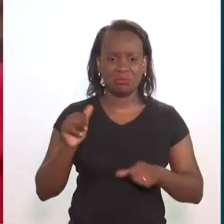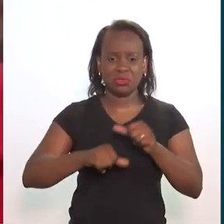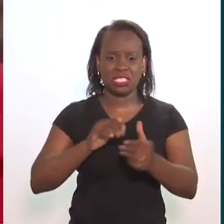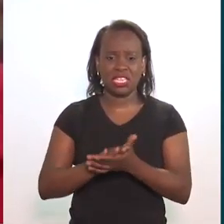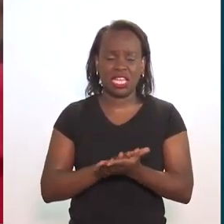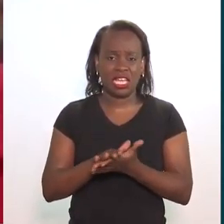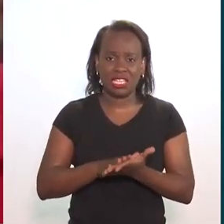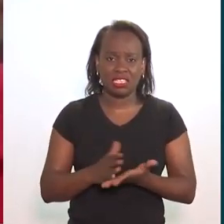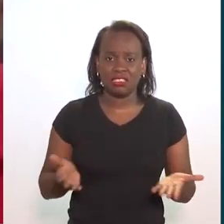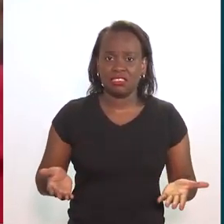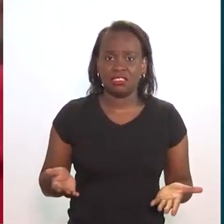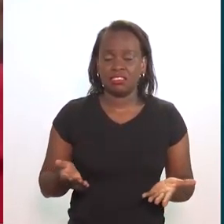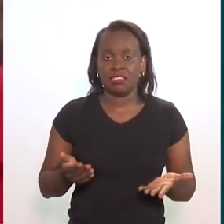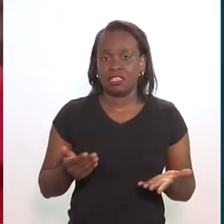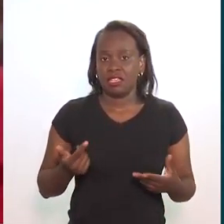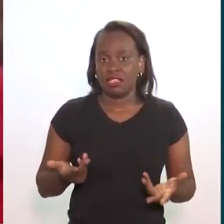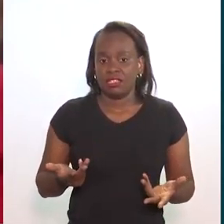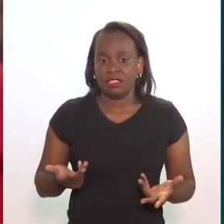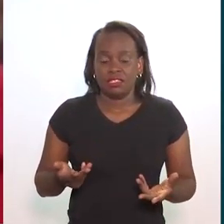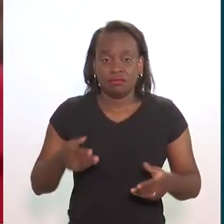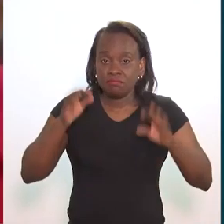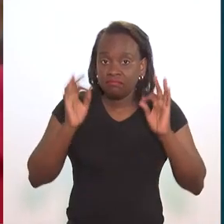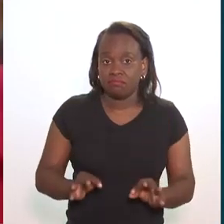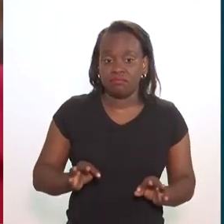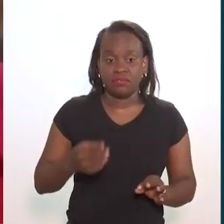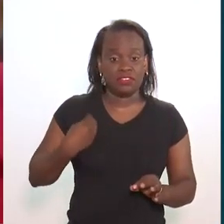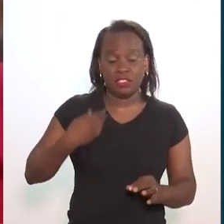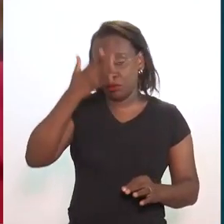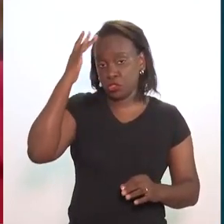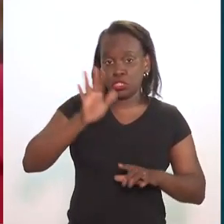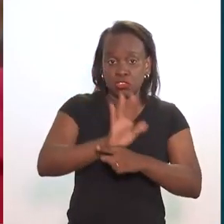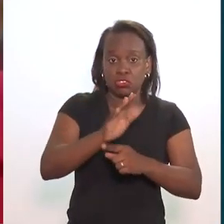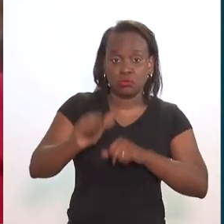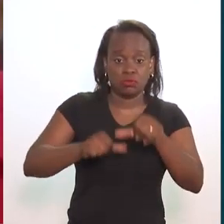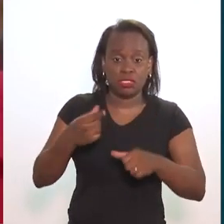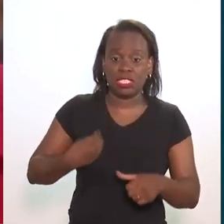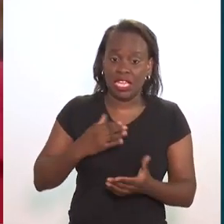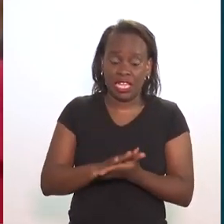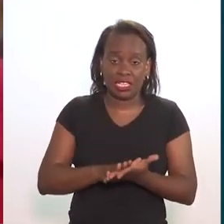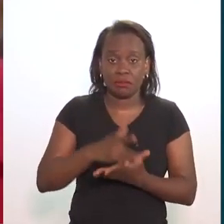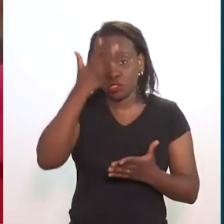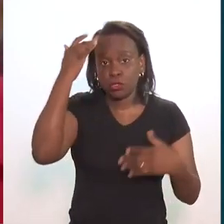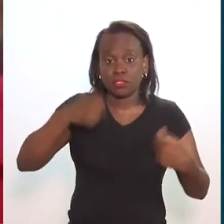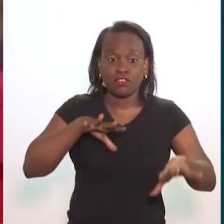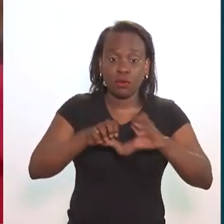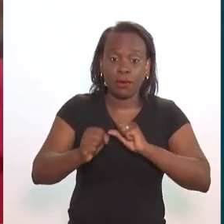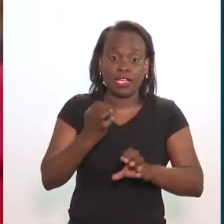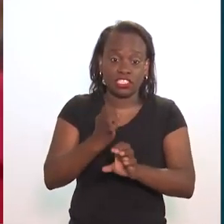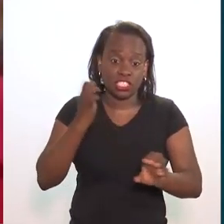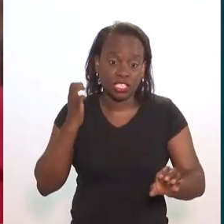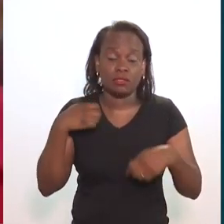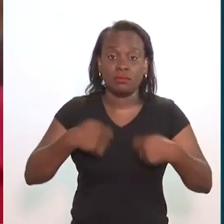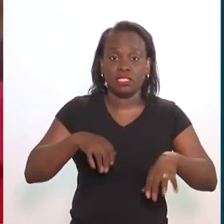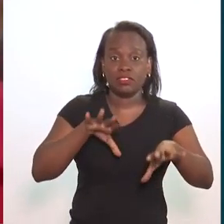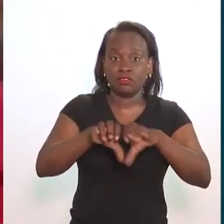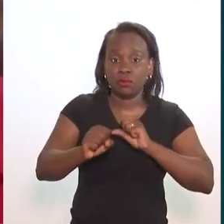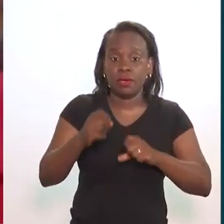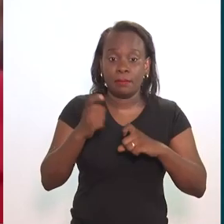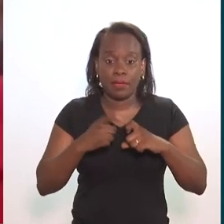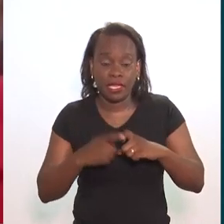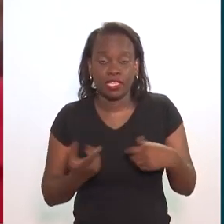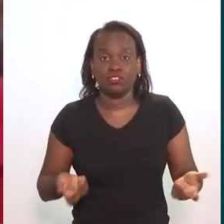não muda uma estrutura, não muda efetivamente a vida das pessoas, que as pessoas precisam se formar para ser engenheiros, que as pessoas precisam se formar